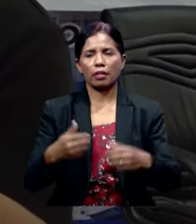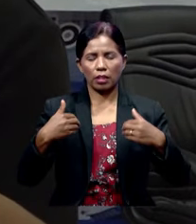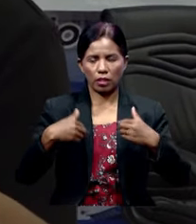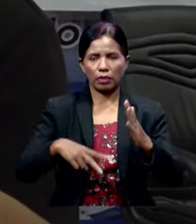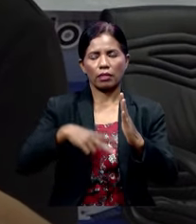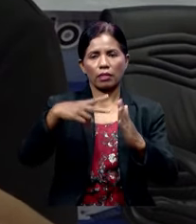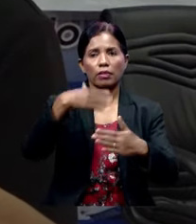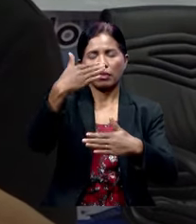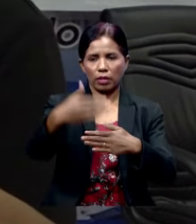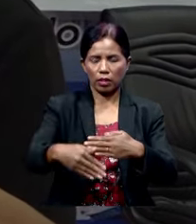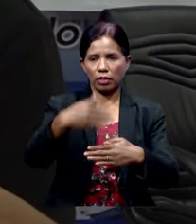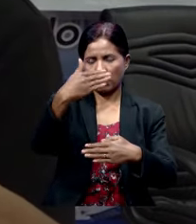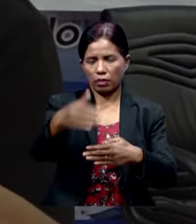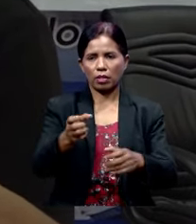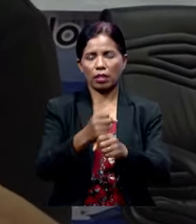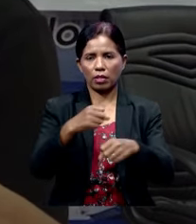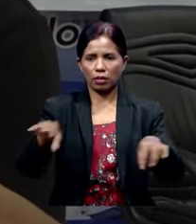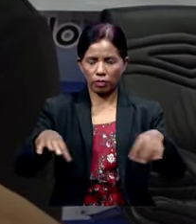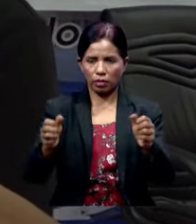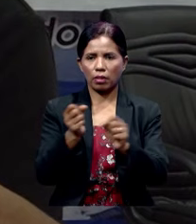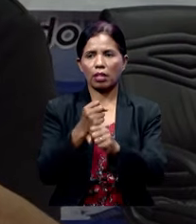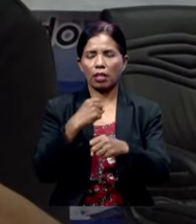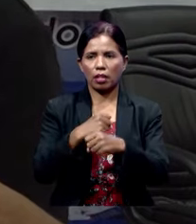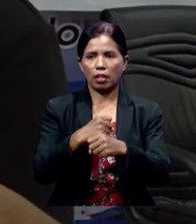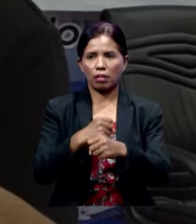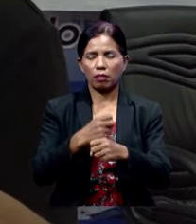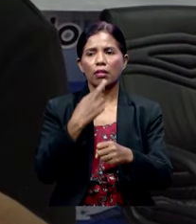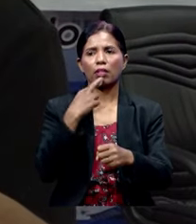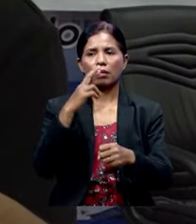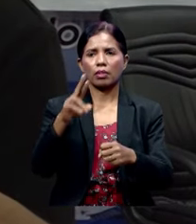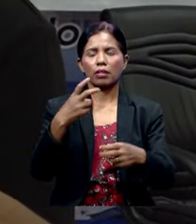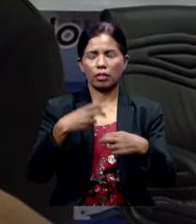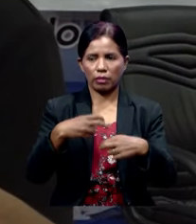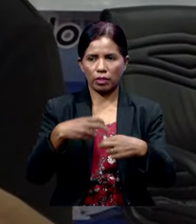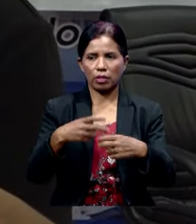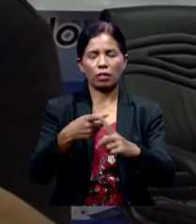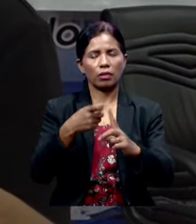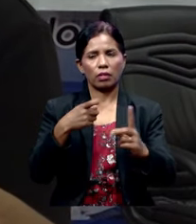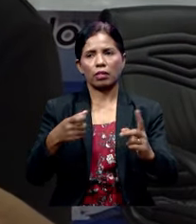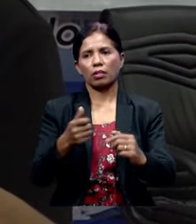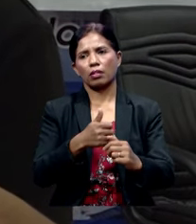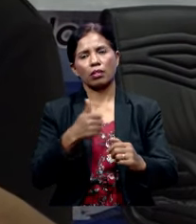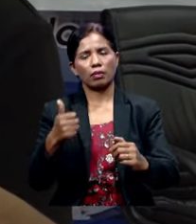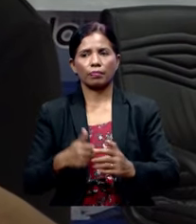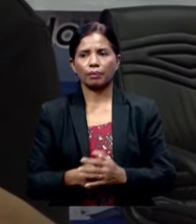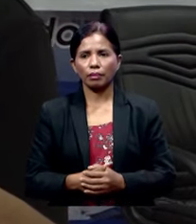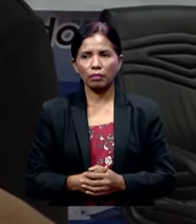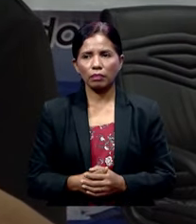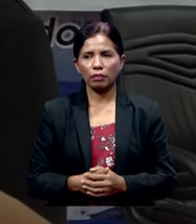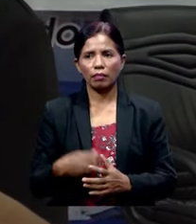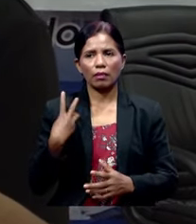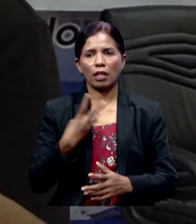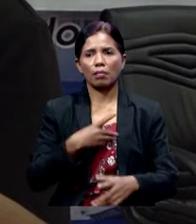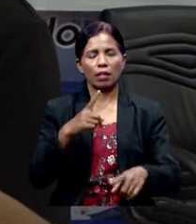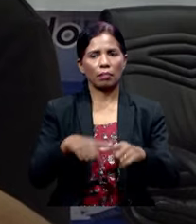kira nema kalo, no mo sistema nema kalo, recomendação mus difícil, husi liurne, recomendação ami la